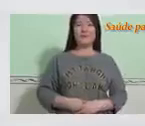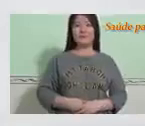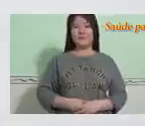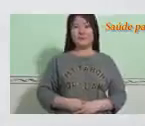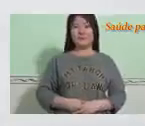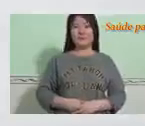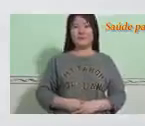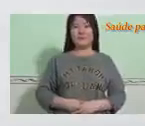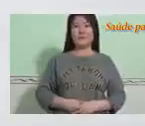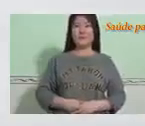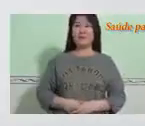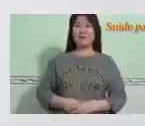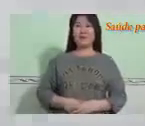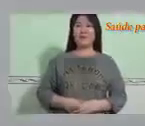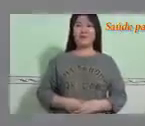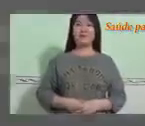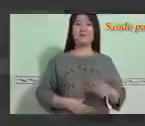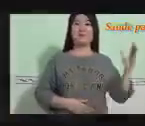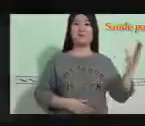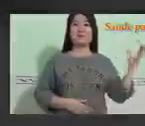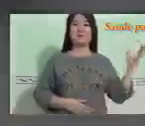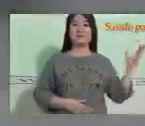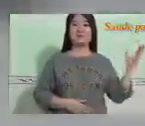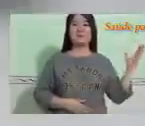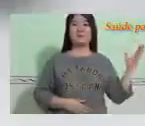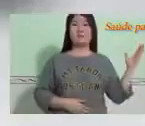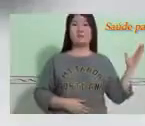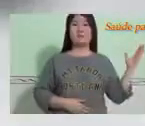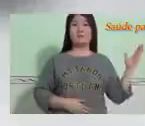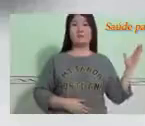produzidas no corpo humano e que desempenhassem a mesma função.